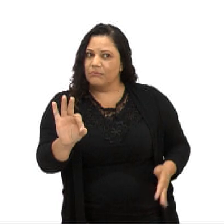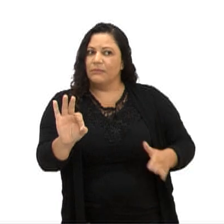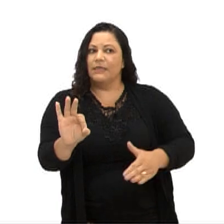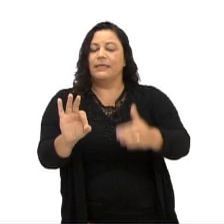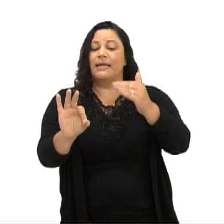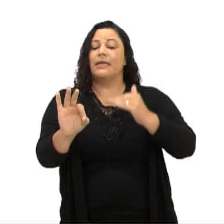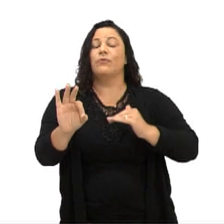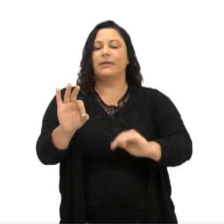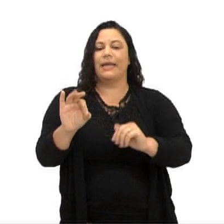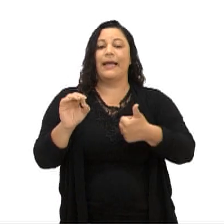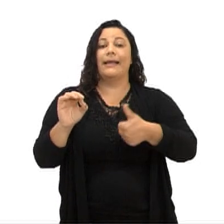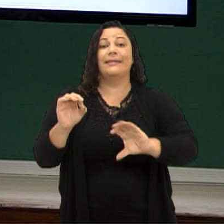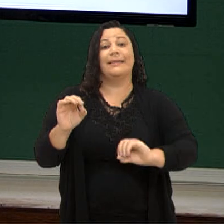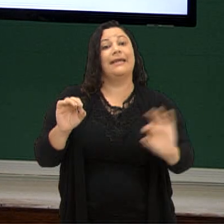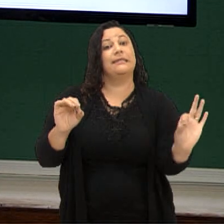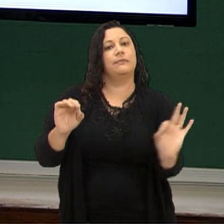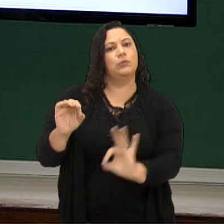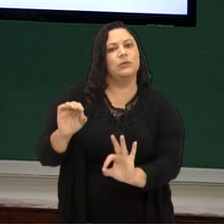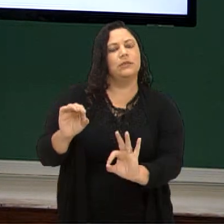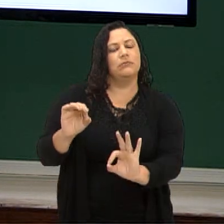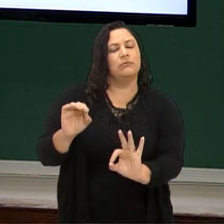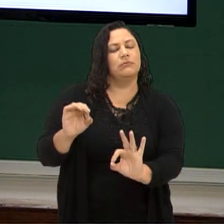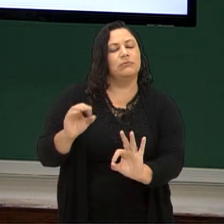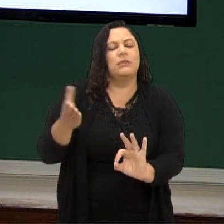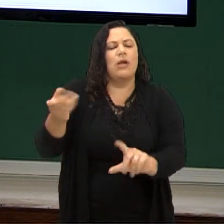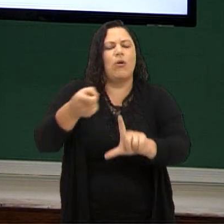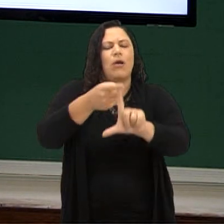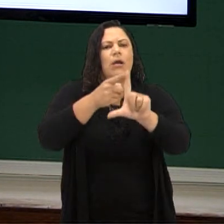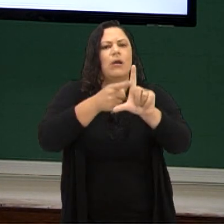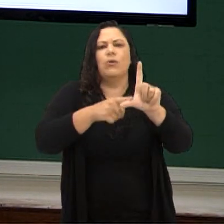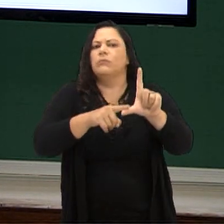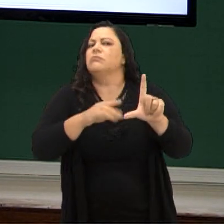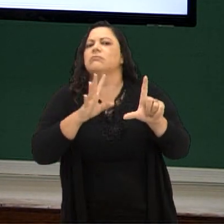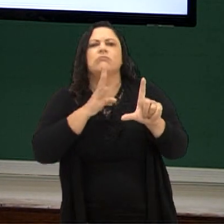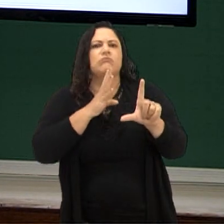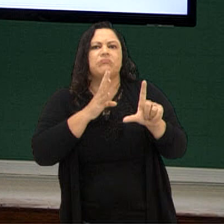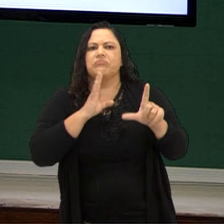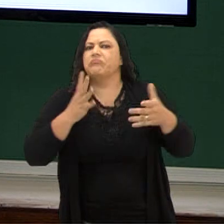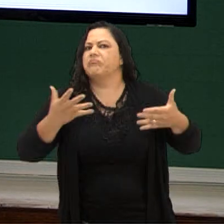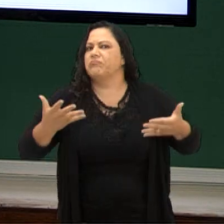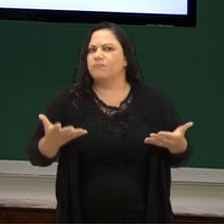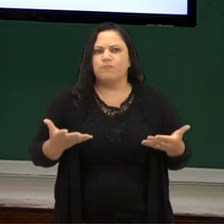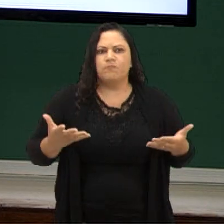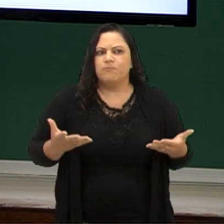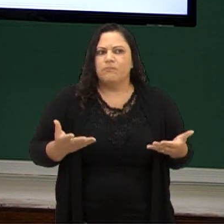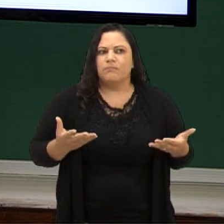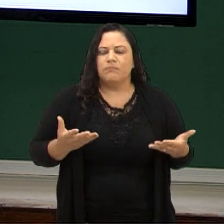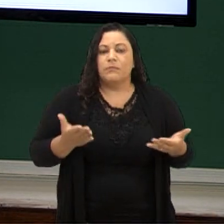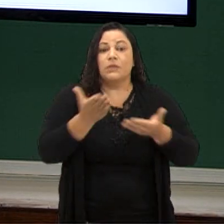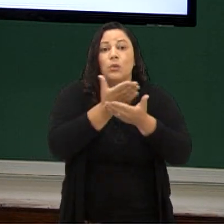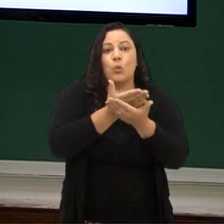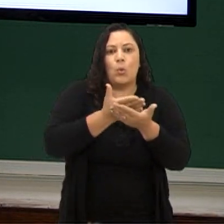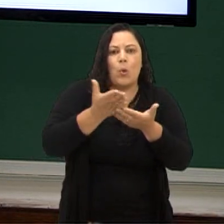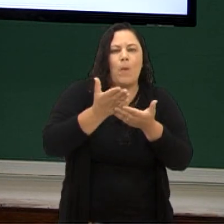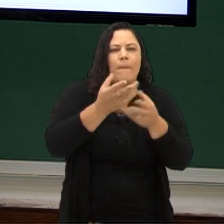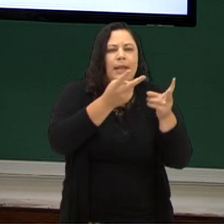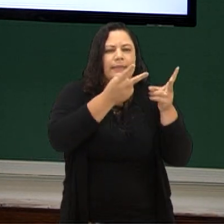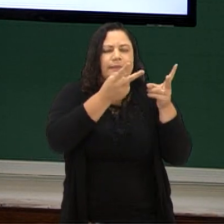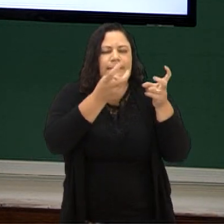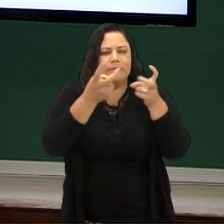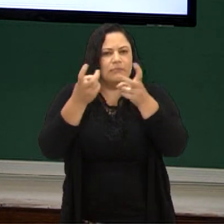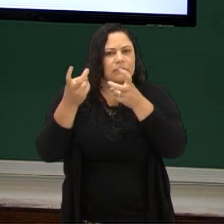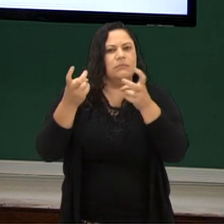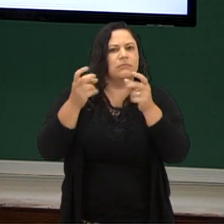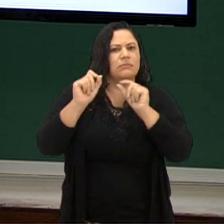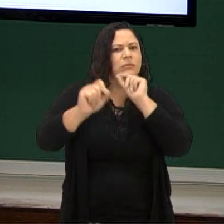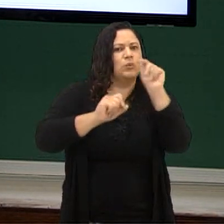porcentagem. Vocês querem encontrar a outra parte da angulação que vocês não conhecem. Então, o que vocês fazem? Começam analisando aquilo que vocês